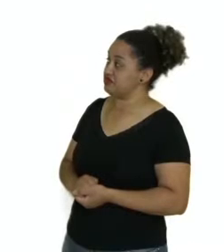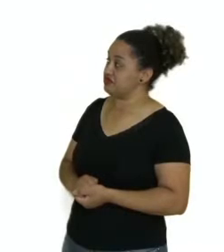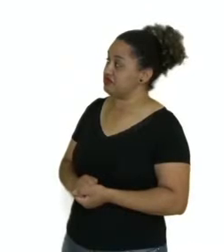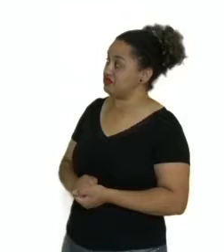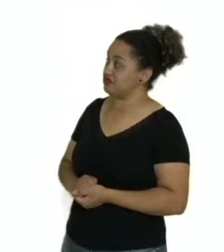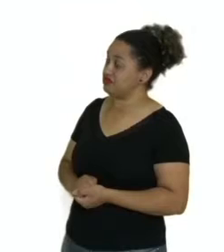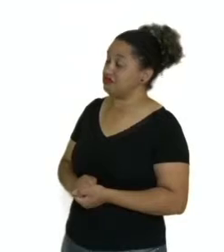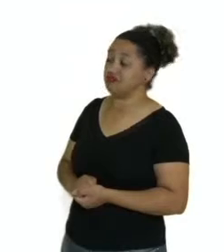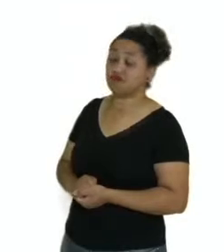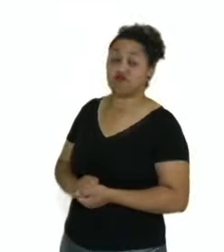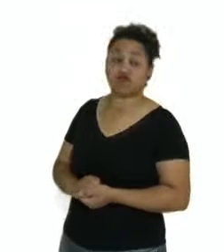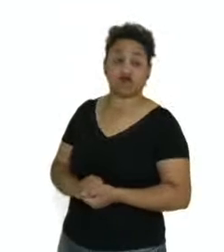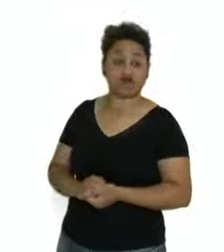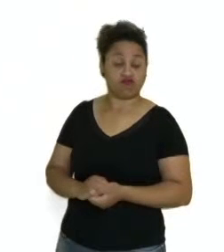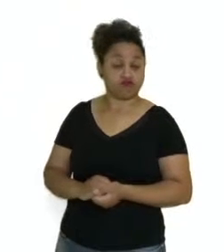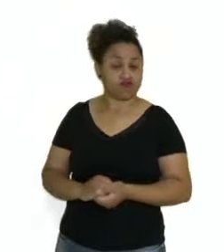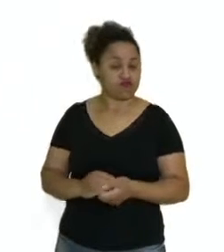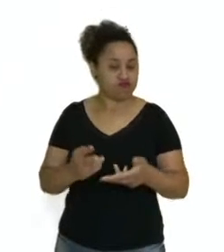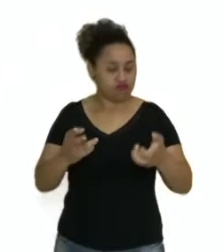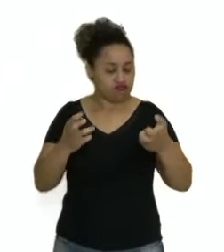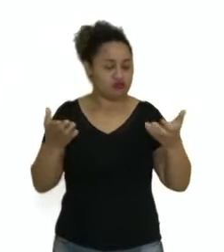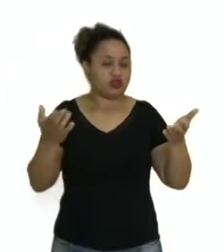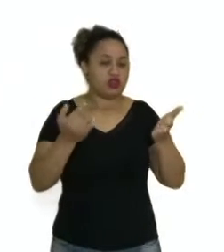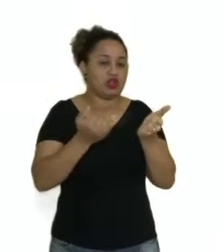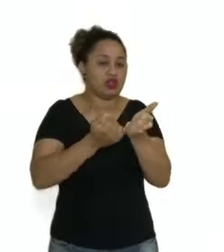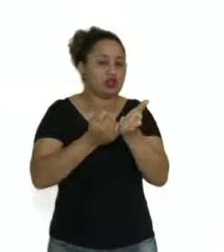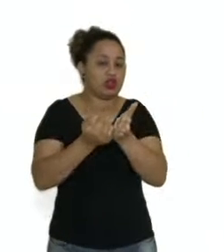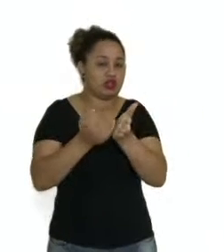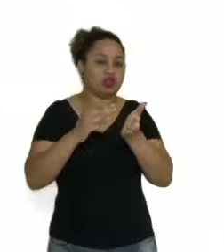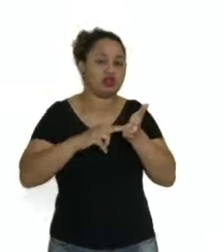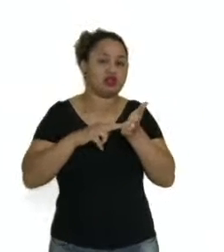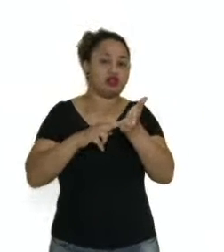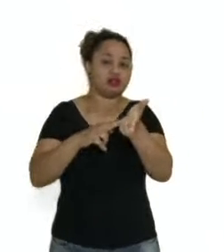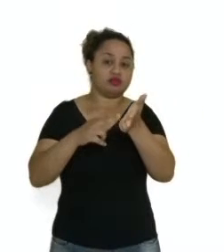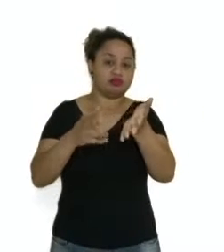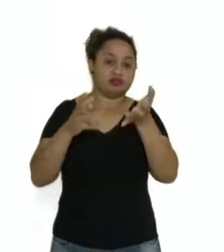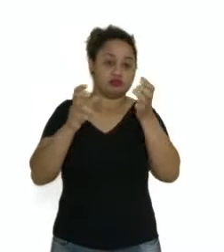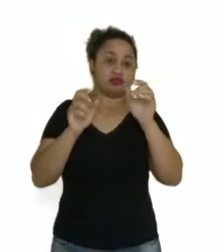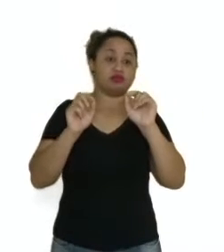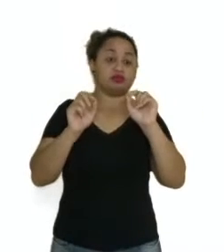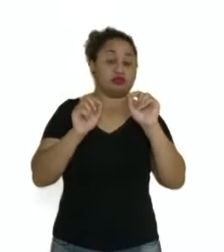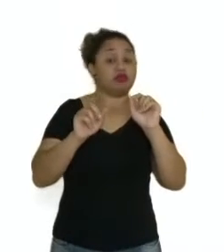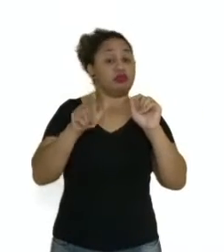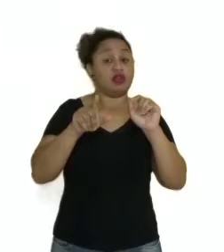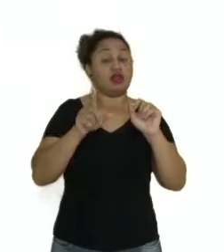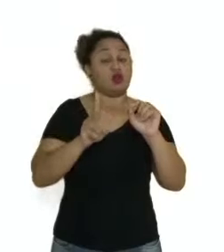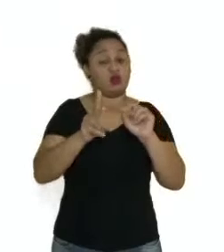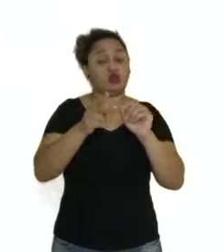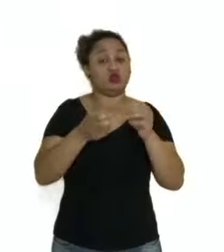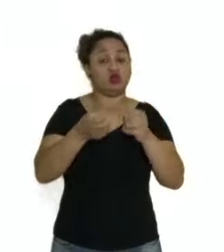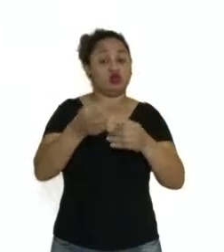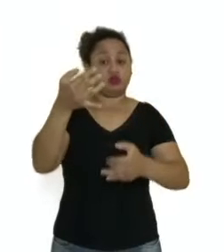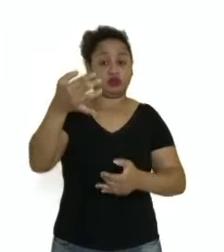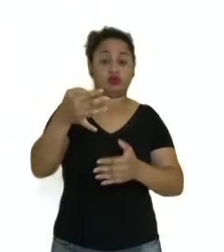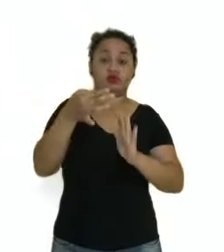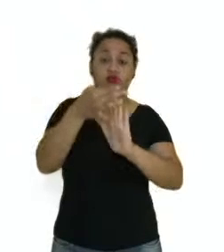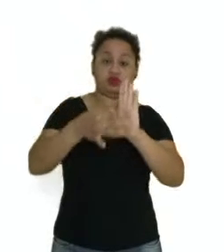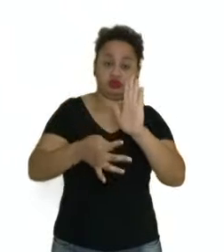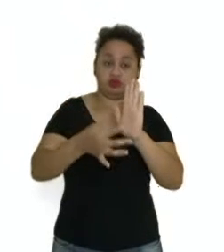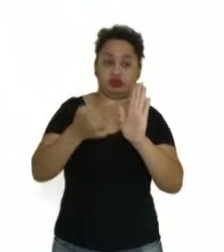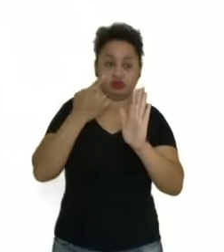cidade. Na introdução da carta, observe, ainda corpo do texto. Diante